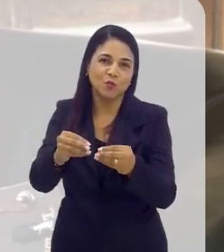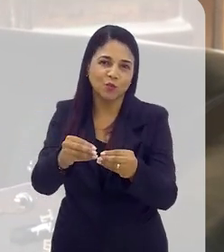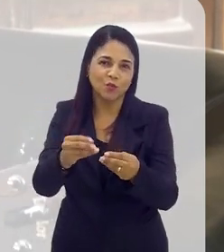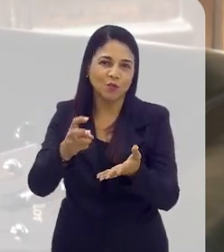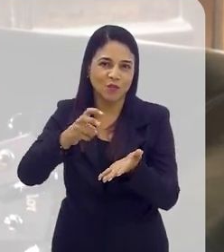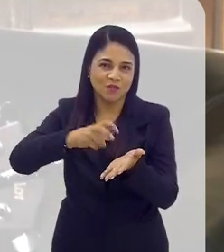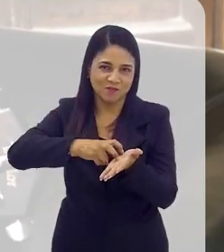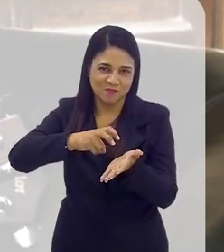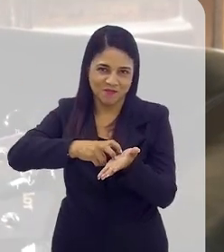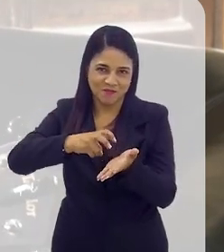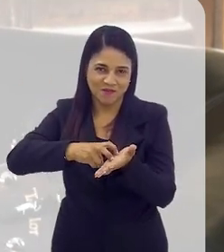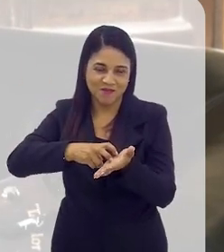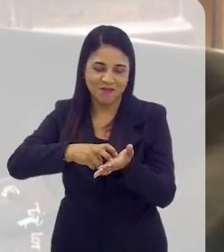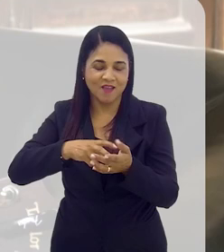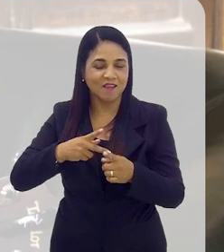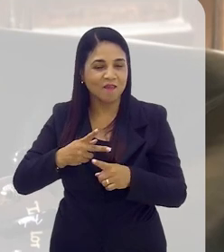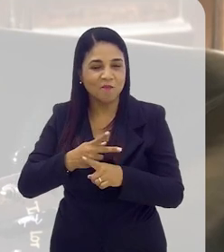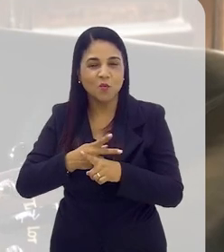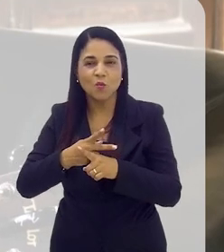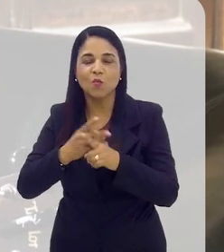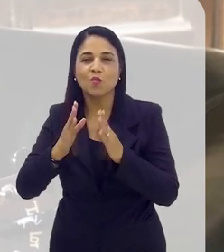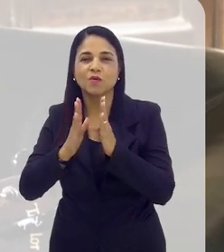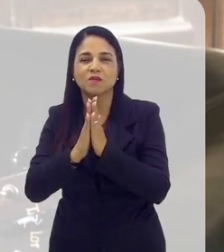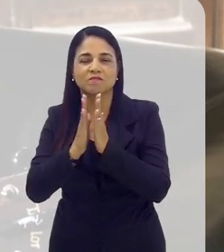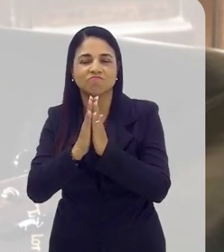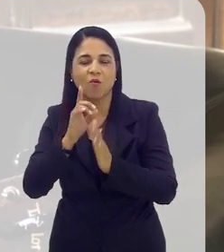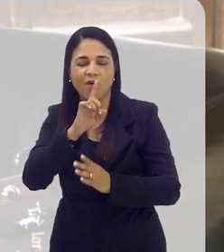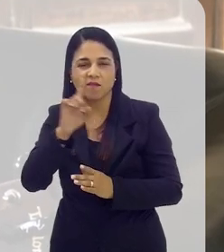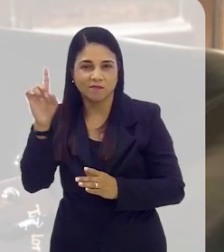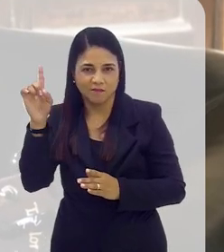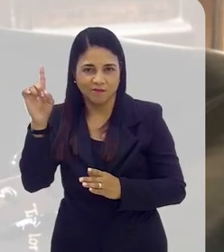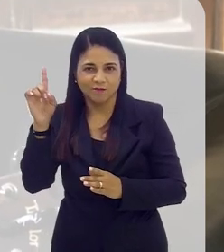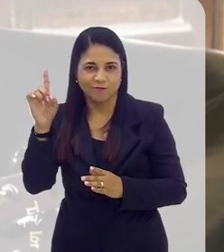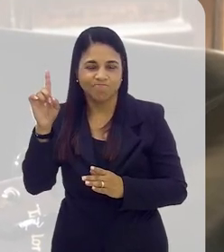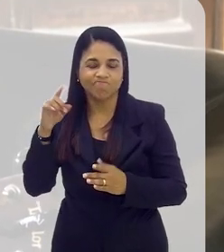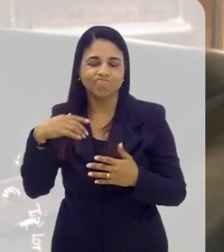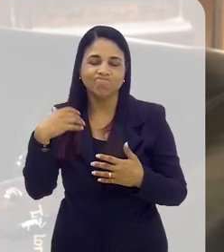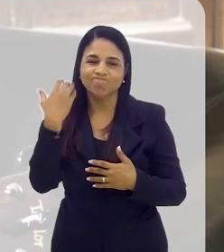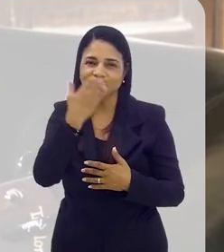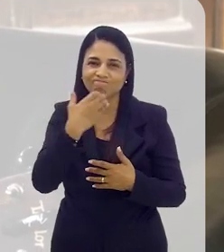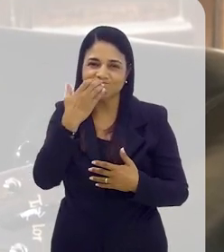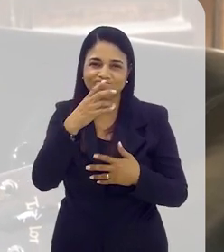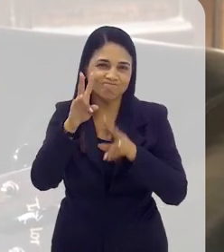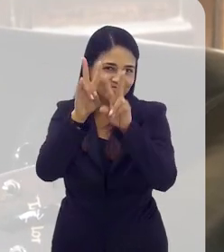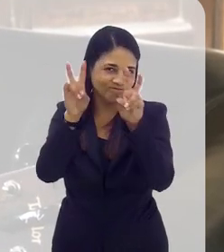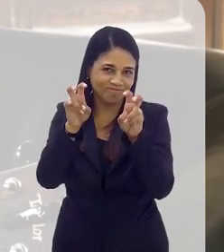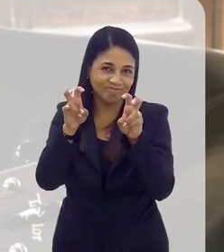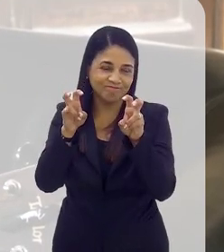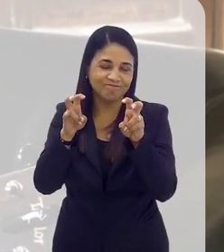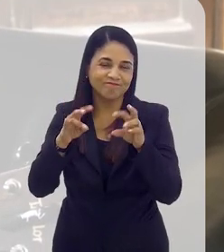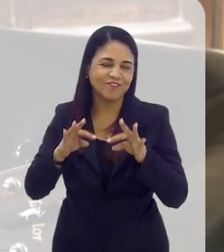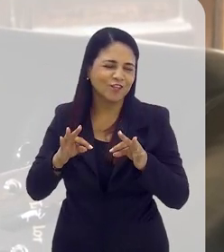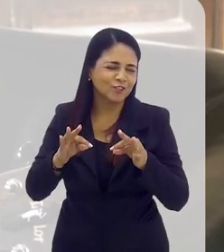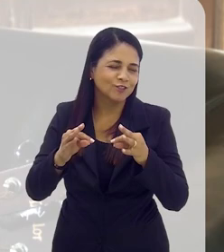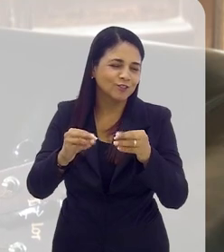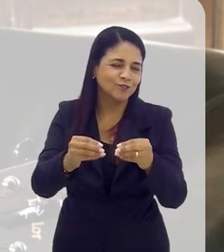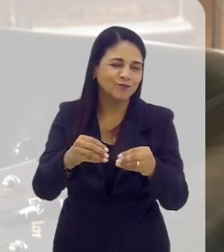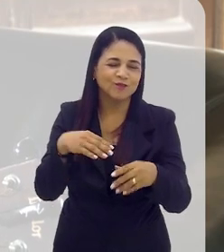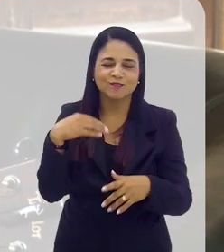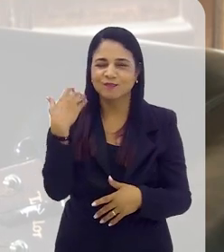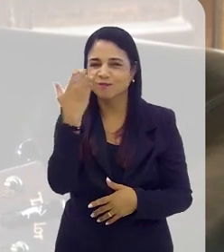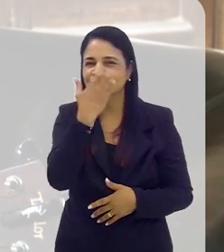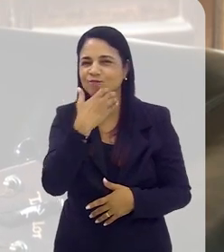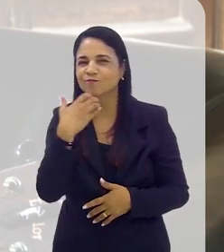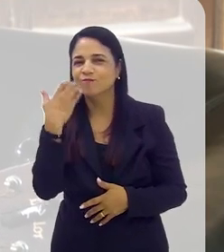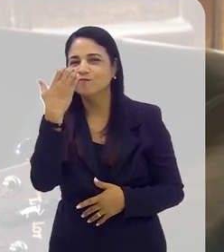dia a gente é surpreendido, né? E eu vejo que Deus, ele a cada manhã, ele vai surpreender aqueles que o buscam, aqueles que estão com ele. Então, essa